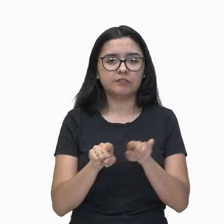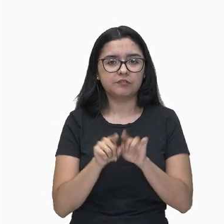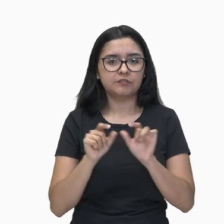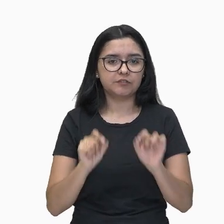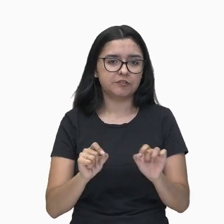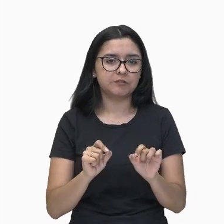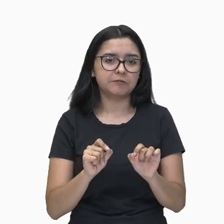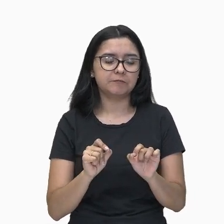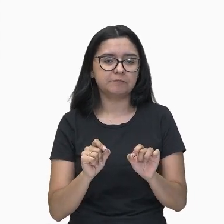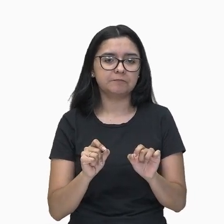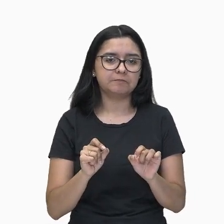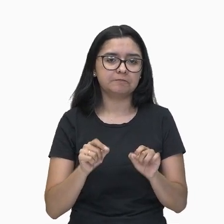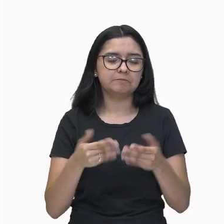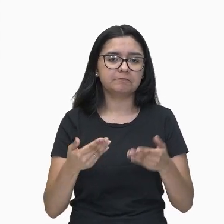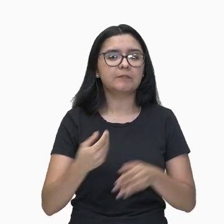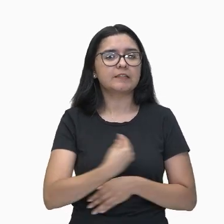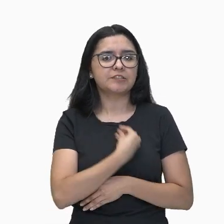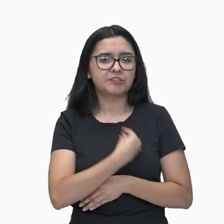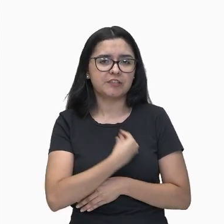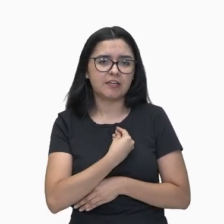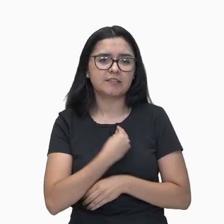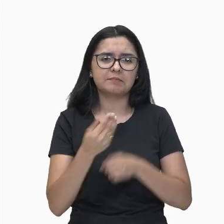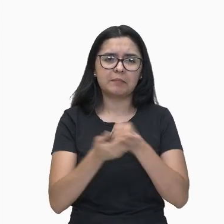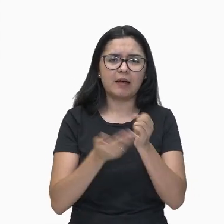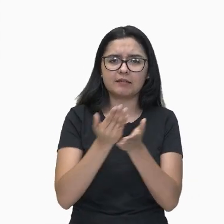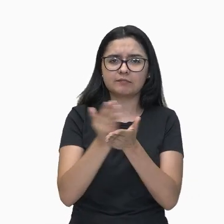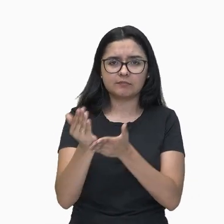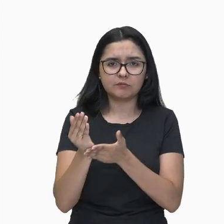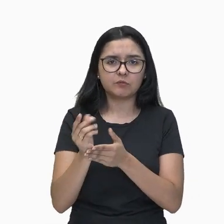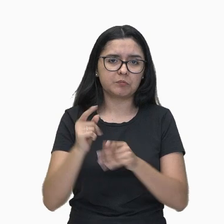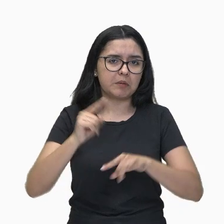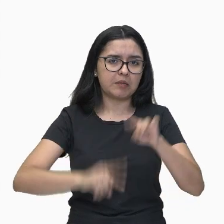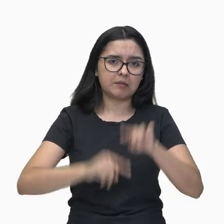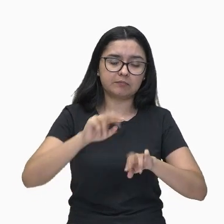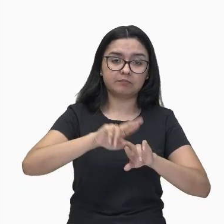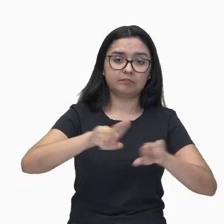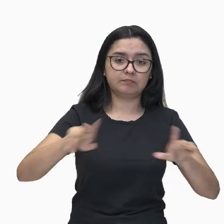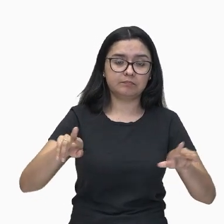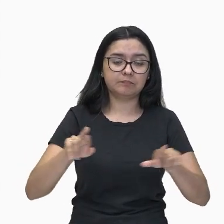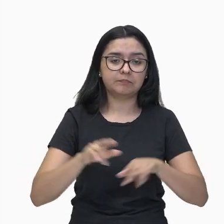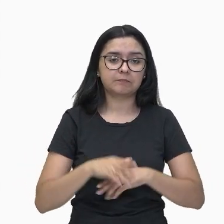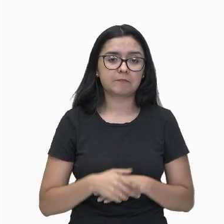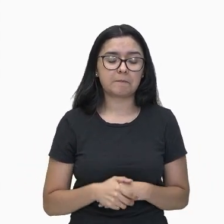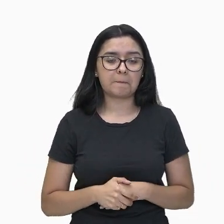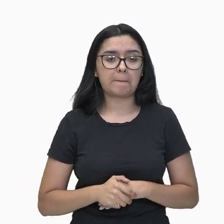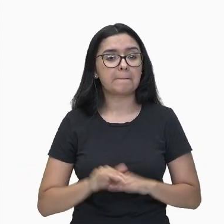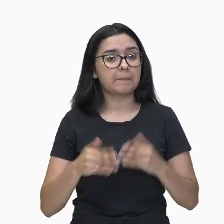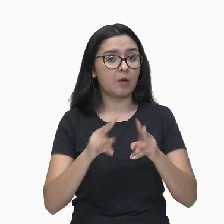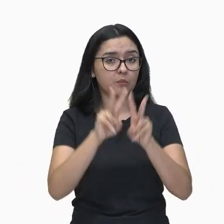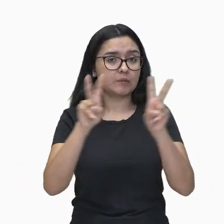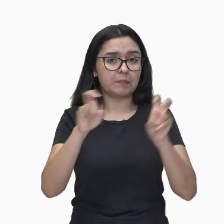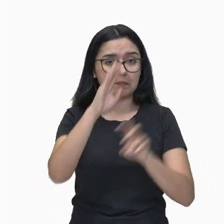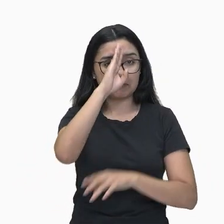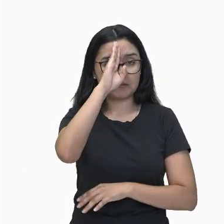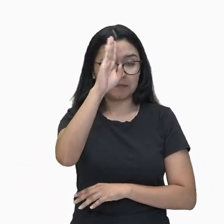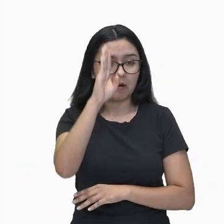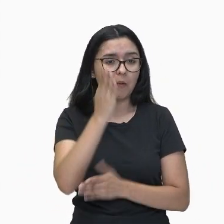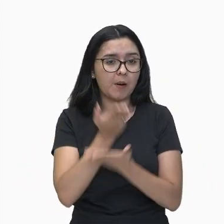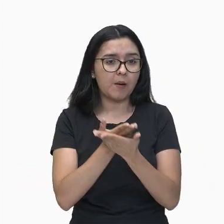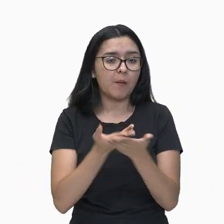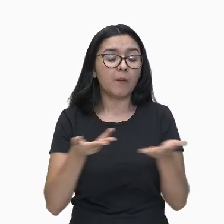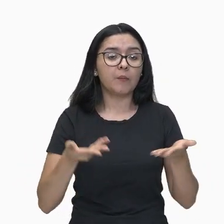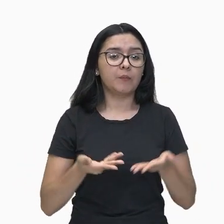falando de uma amplitude, né, de coisas, de objetos. Então, Esse é o tema principal.